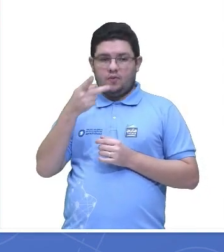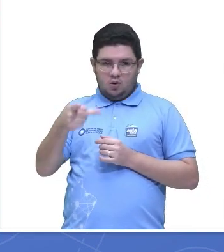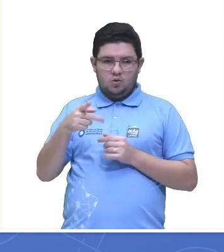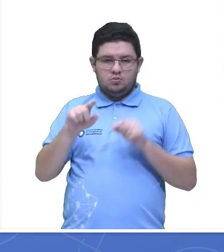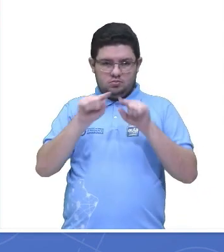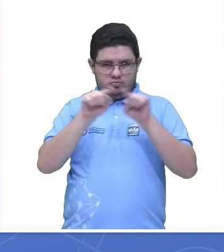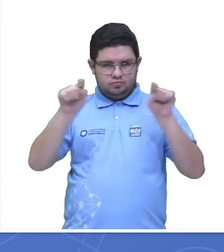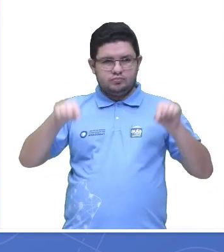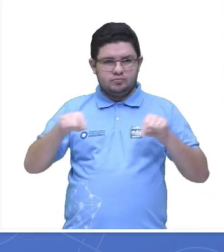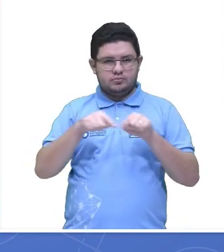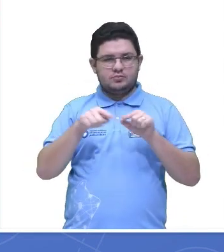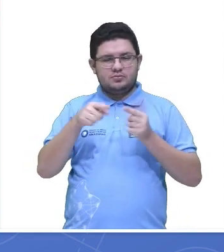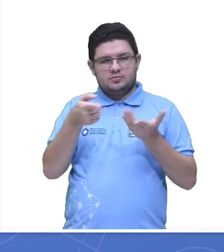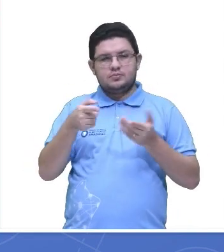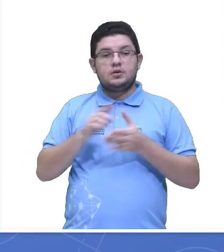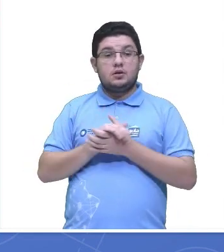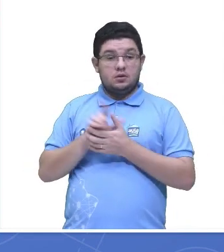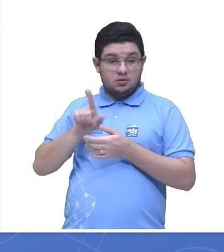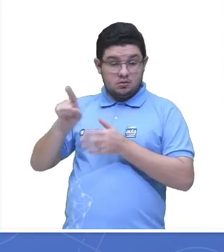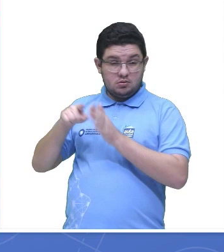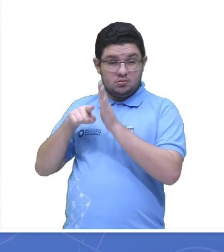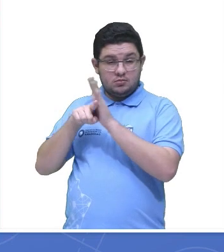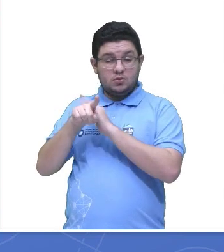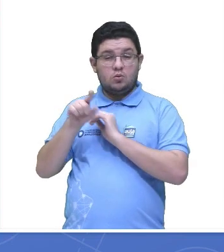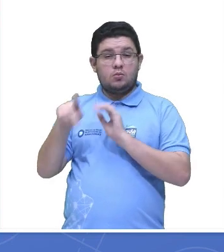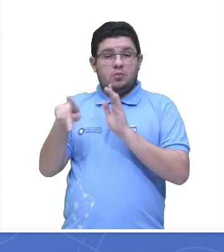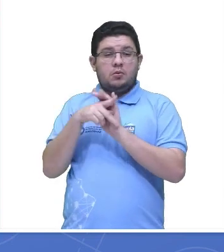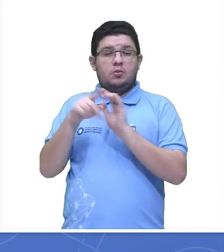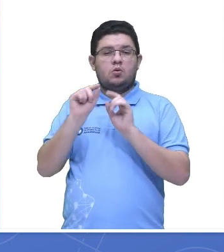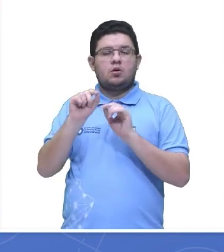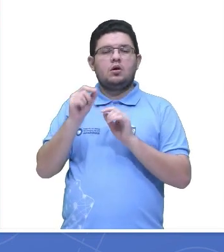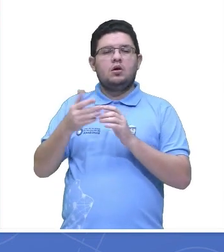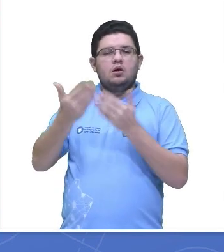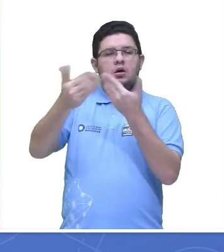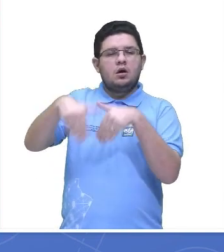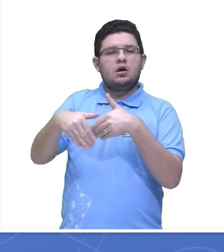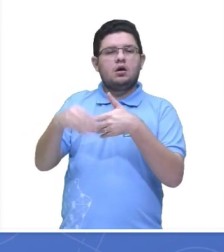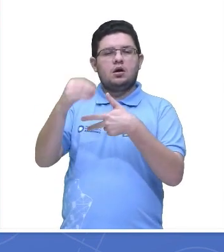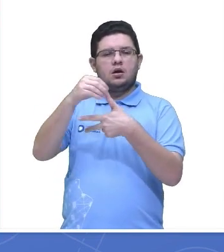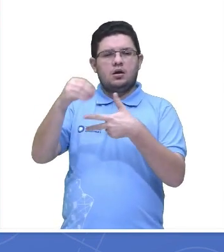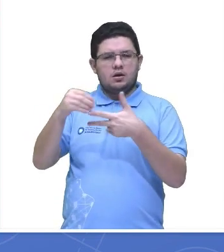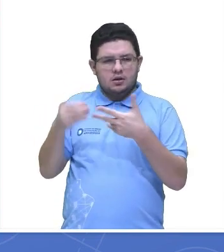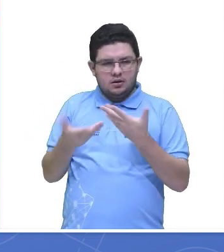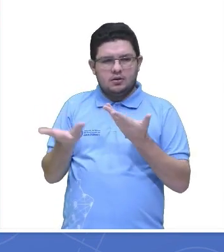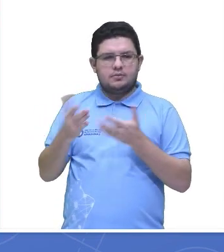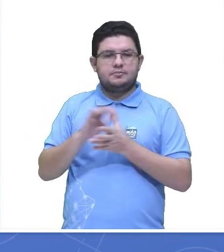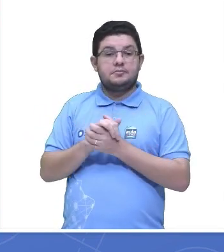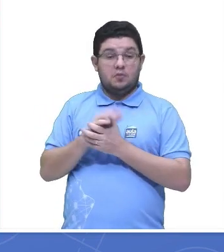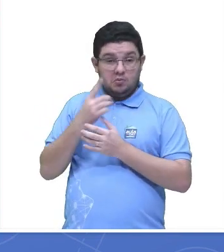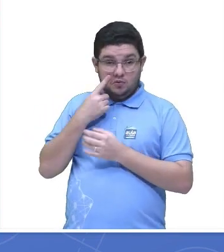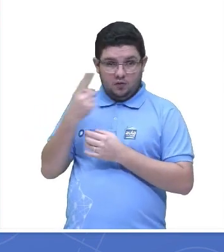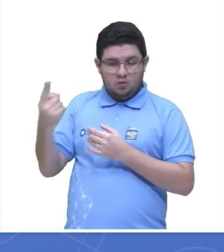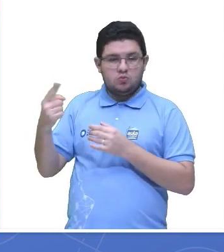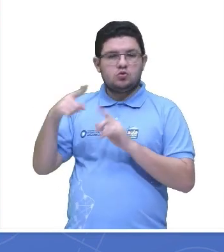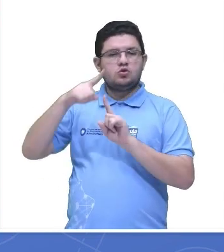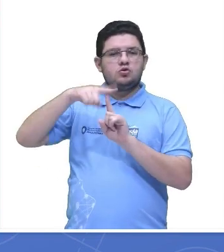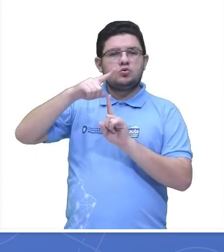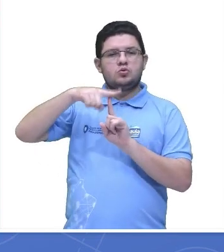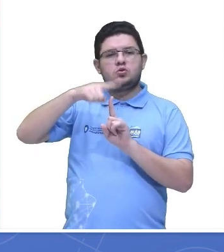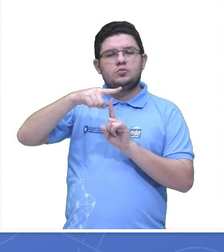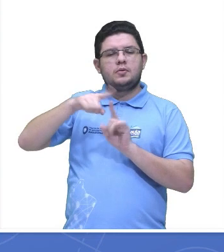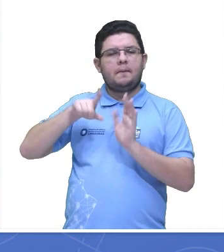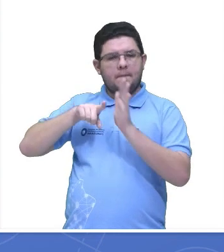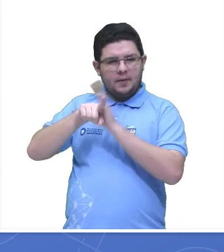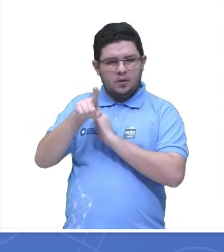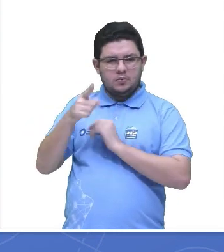como funcionam as provas do Enem, as questões de língua estrangeira que caem sempre no Enem. Então, vocês vão ler esse texto e